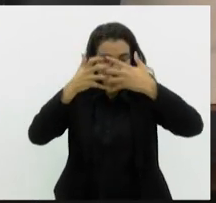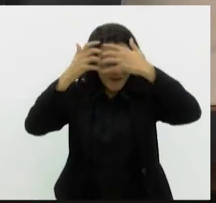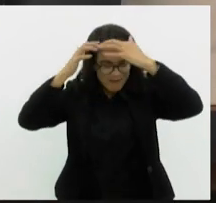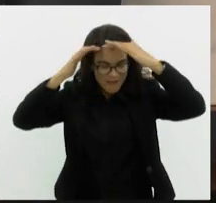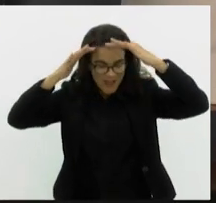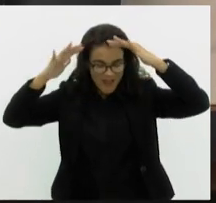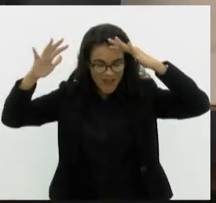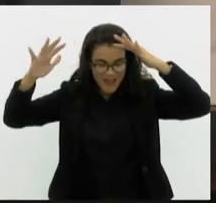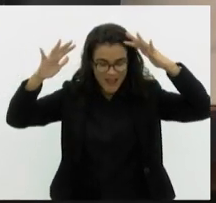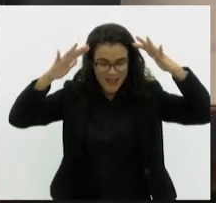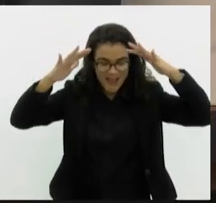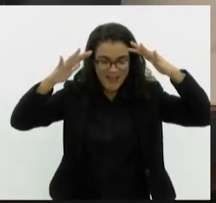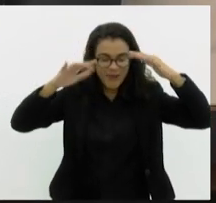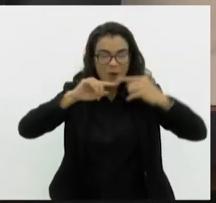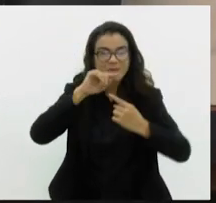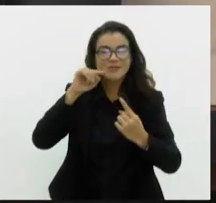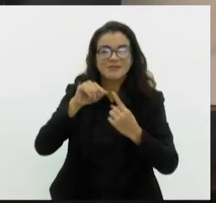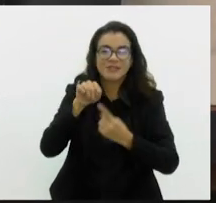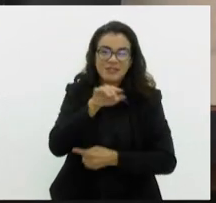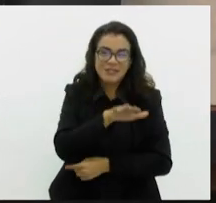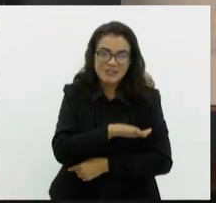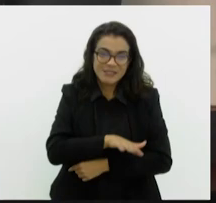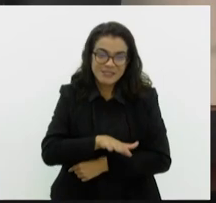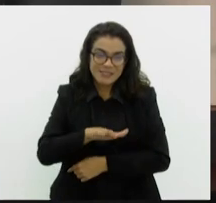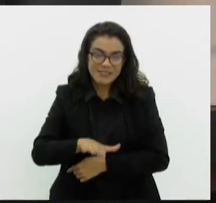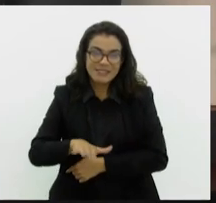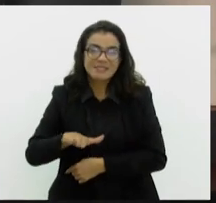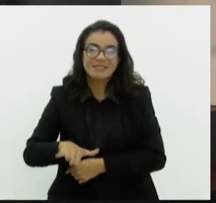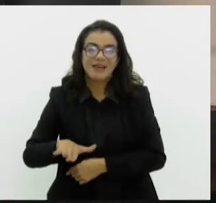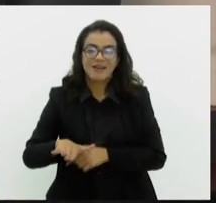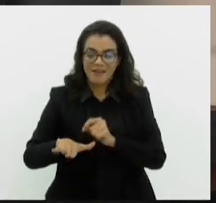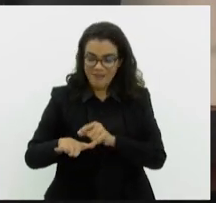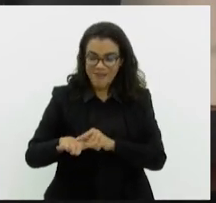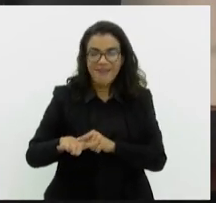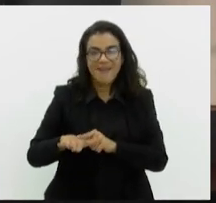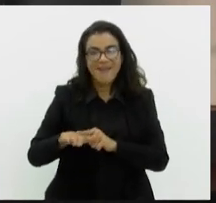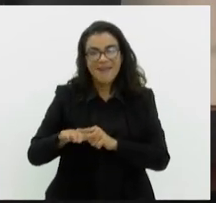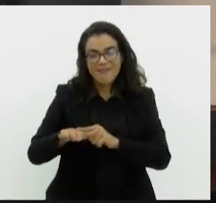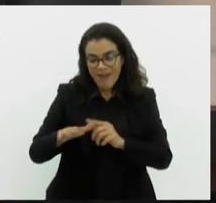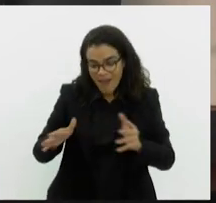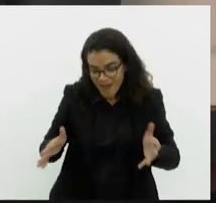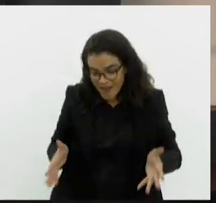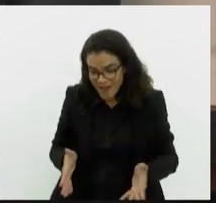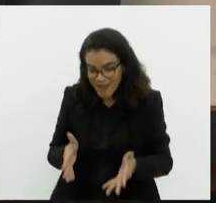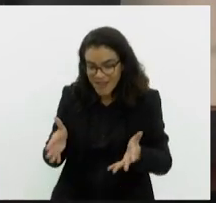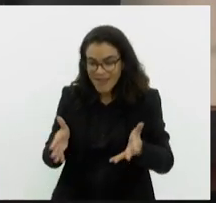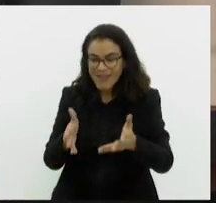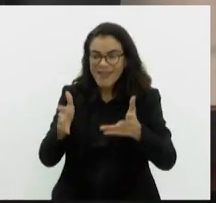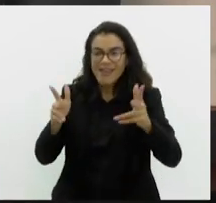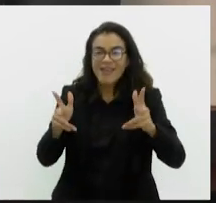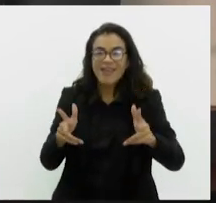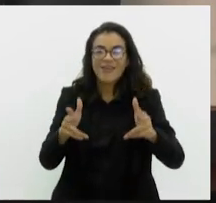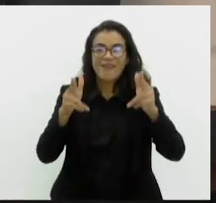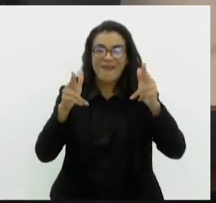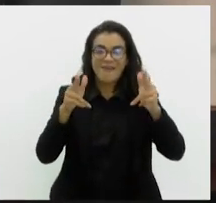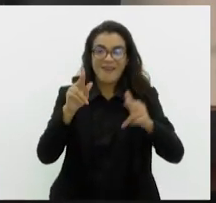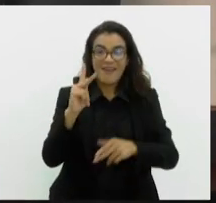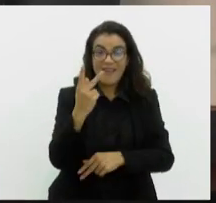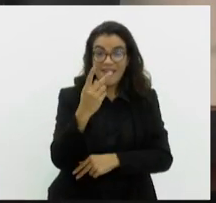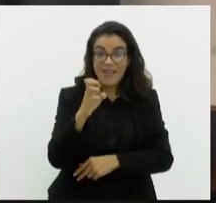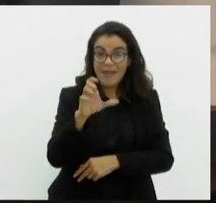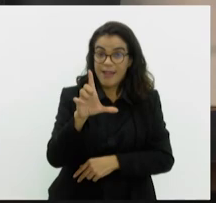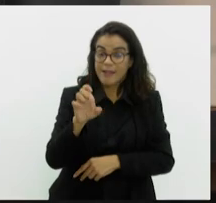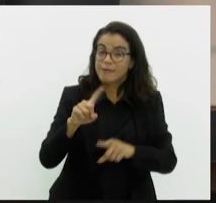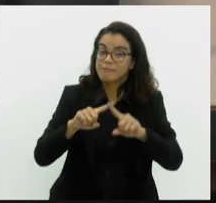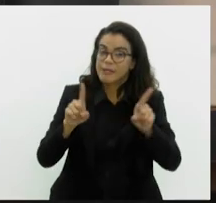que as nossas crianças podem e serão brilhantes como Helena é, desde que a gente assuma a